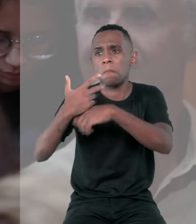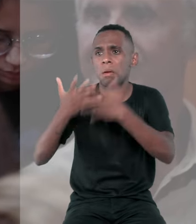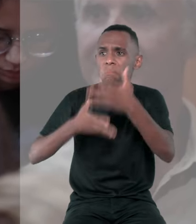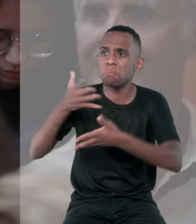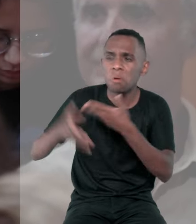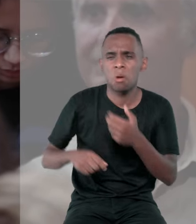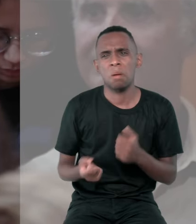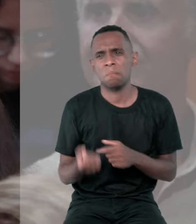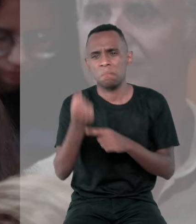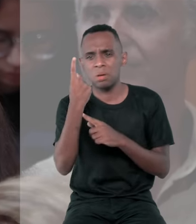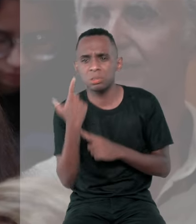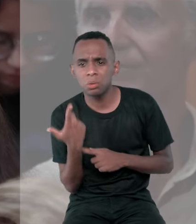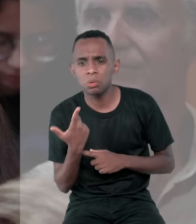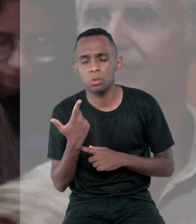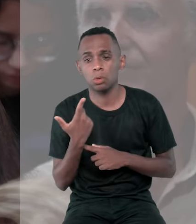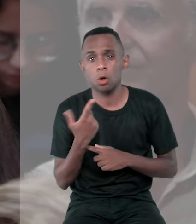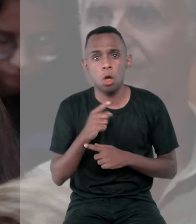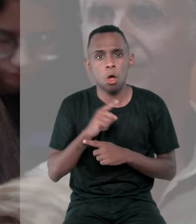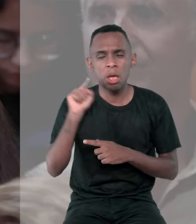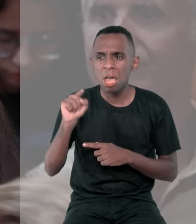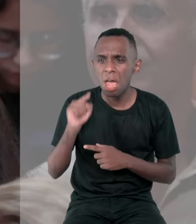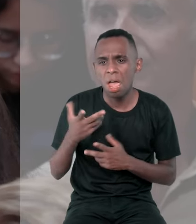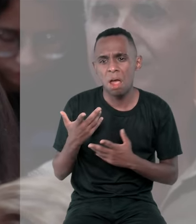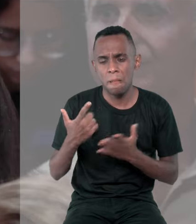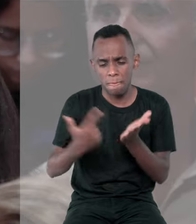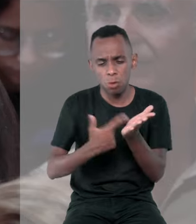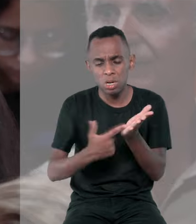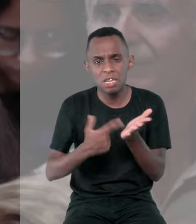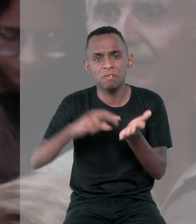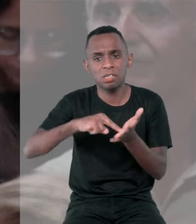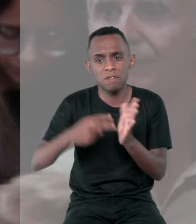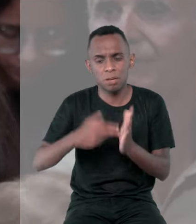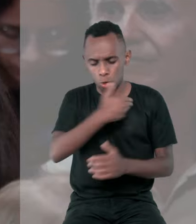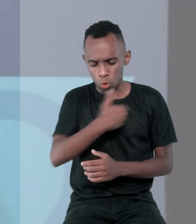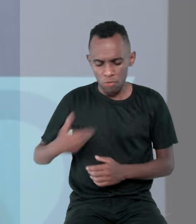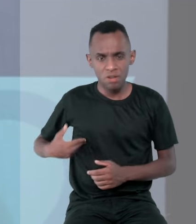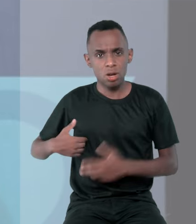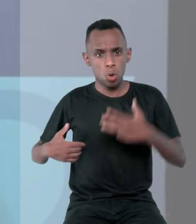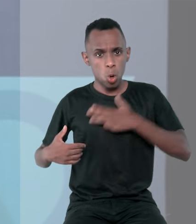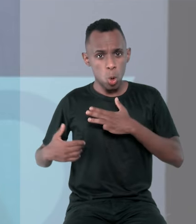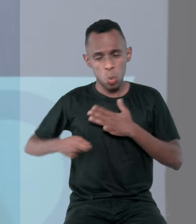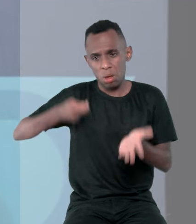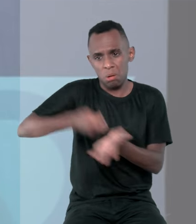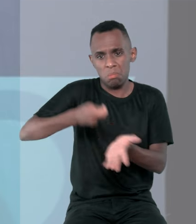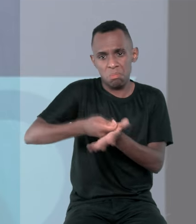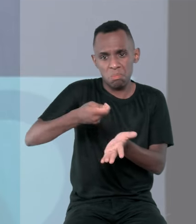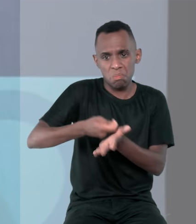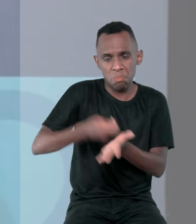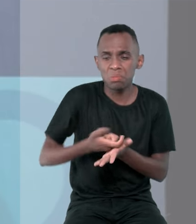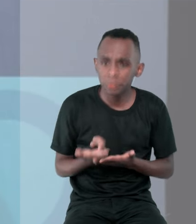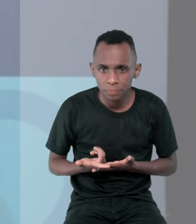que o livro foi mandado pelo governo Lula, e